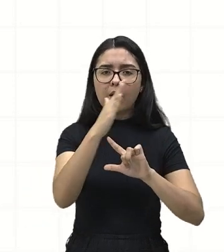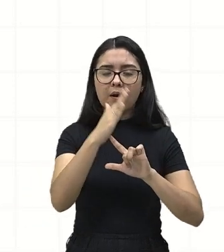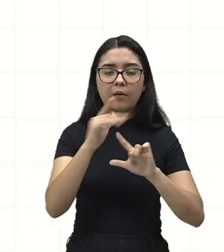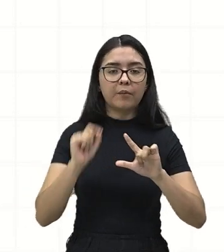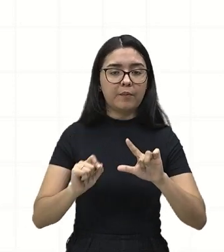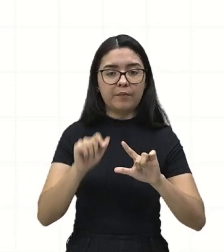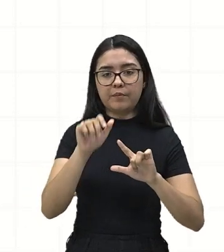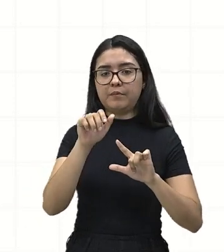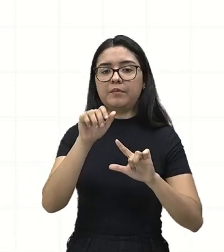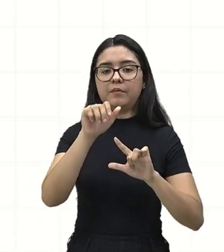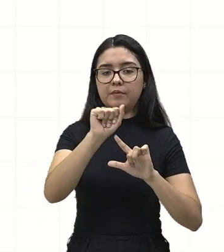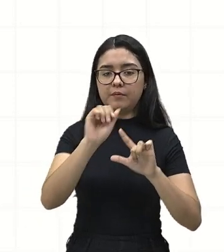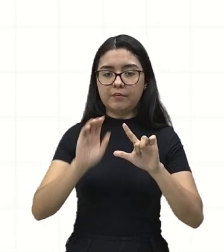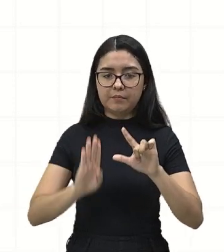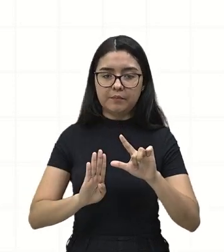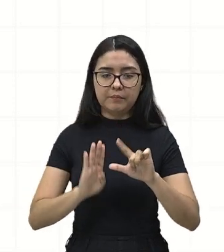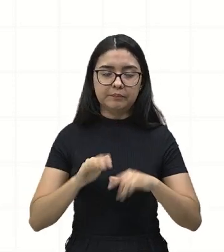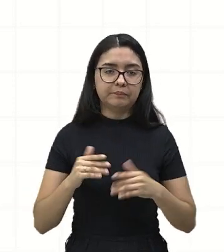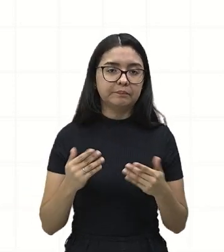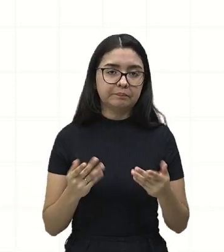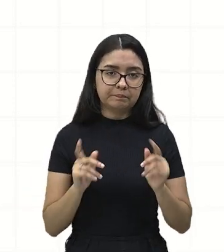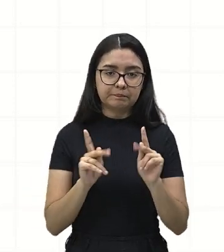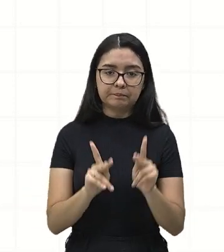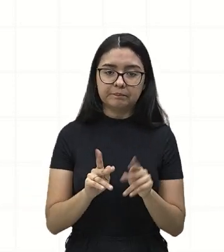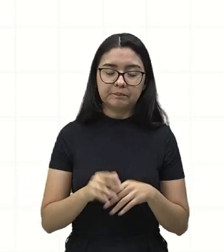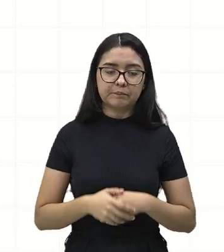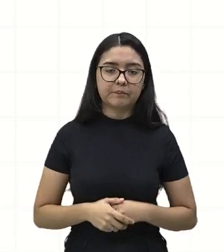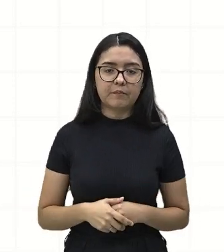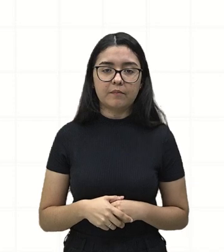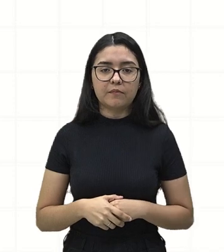teríamos essa reta aqui. Tudo bem?